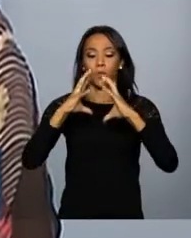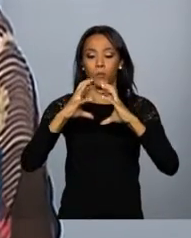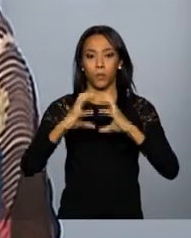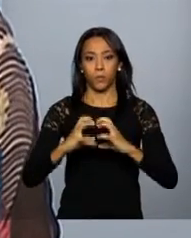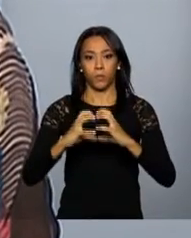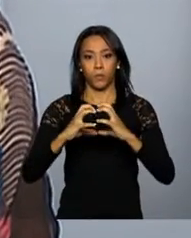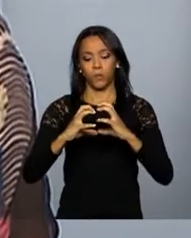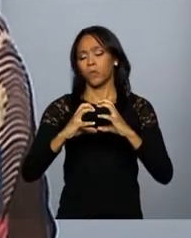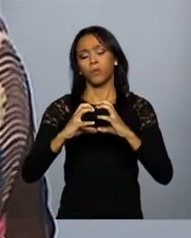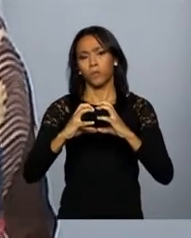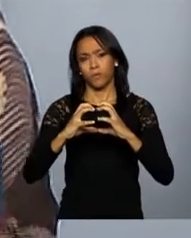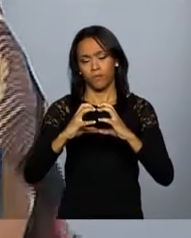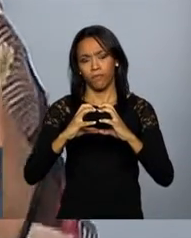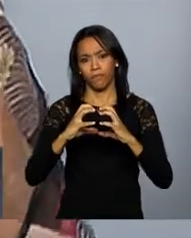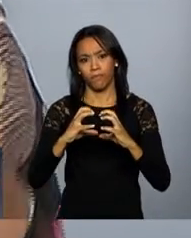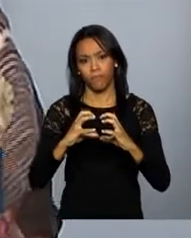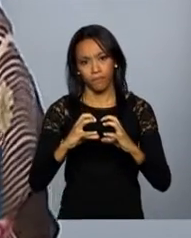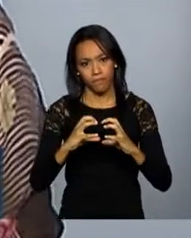ataca